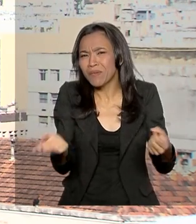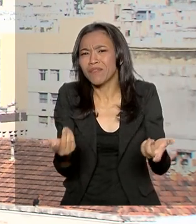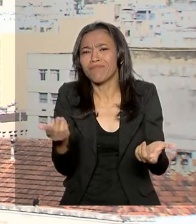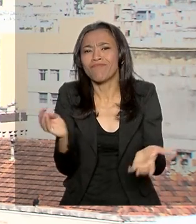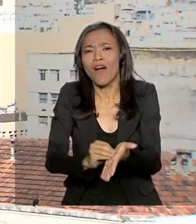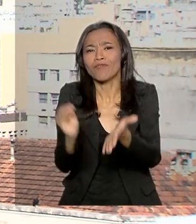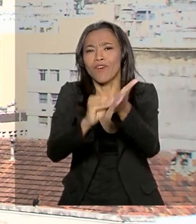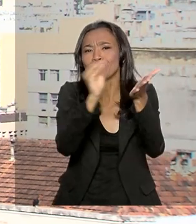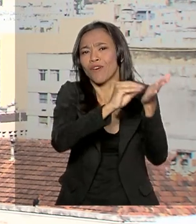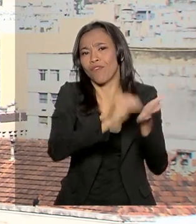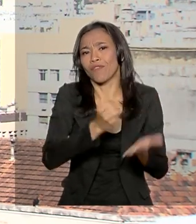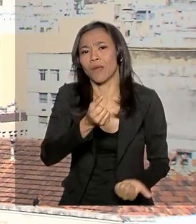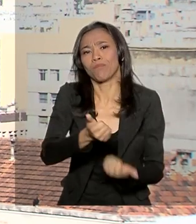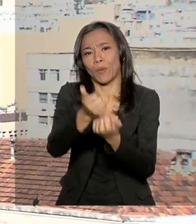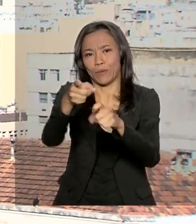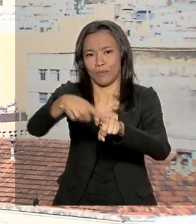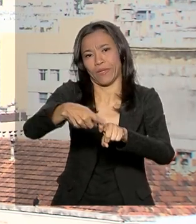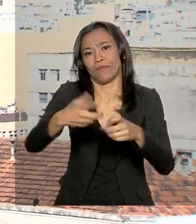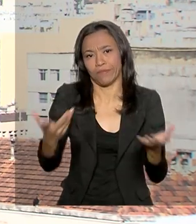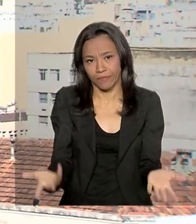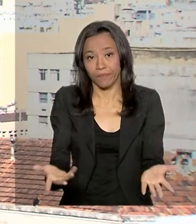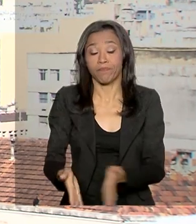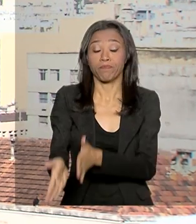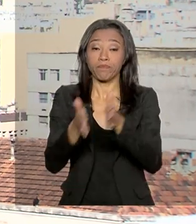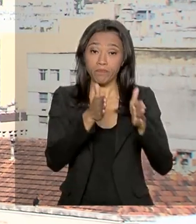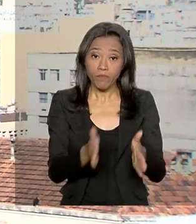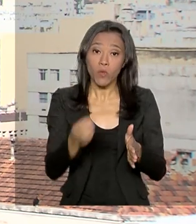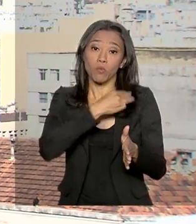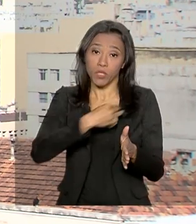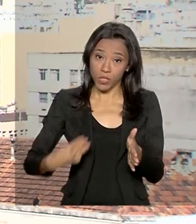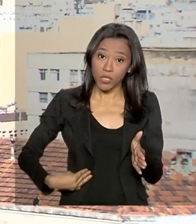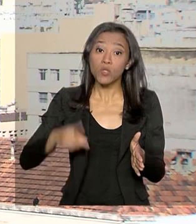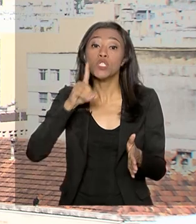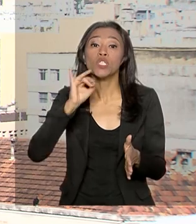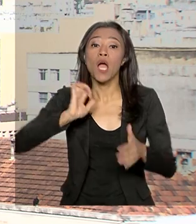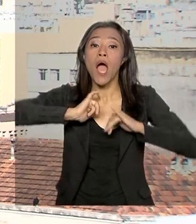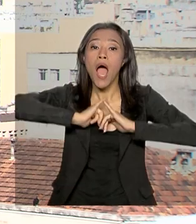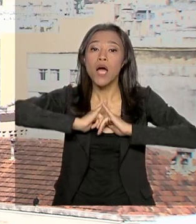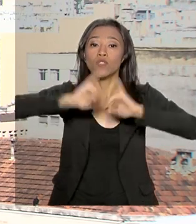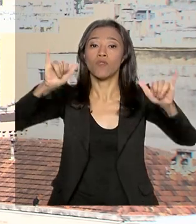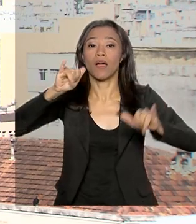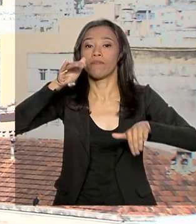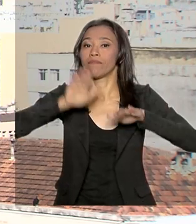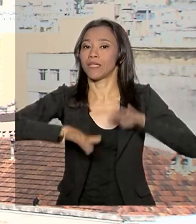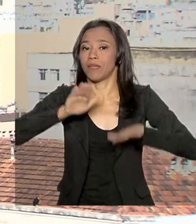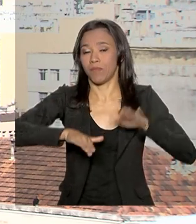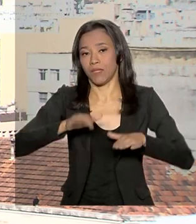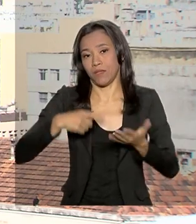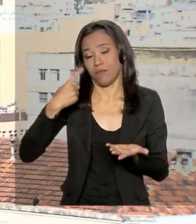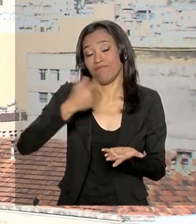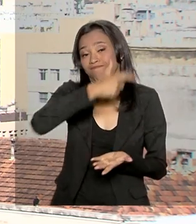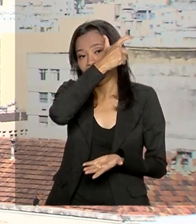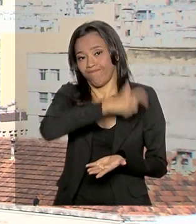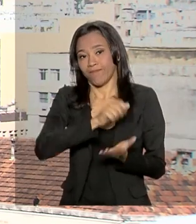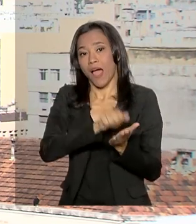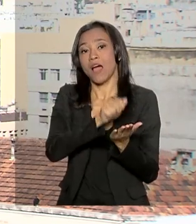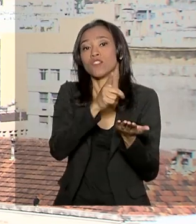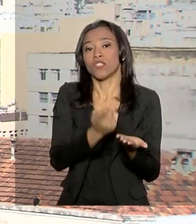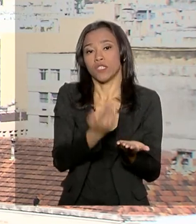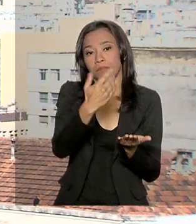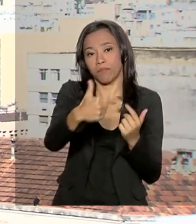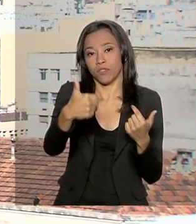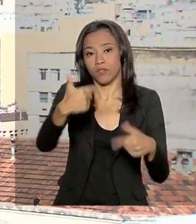precário. Ainda, de acordo com o ministro, a data de lançamento vai depender da agenda do presidente Bolsonaro. E uma portaria,